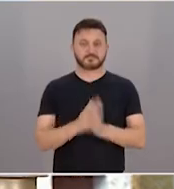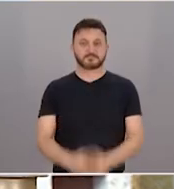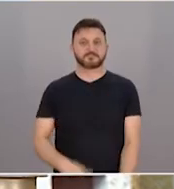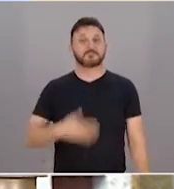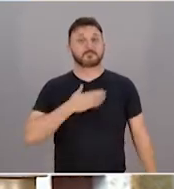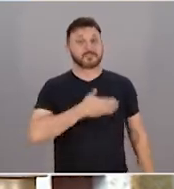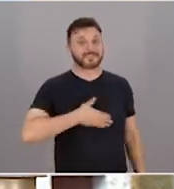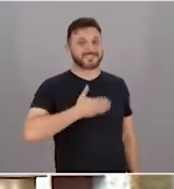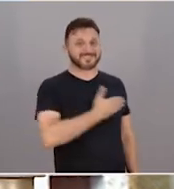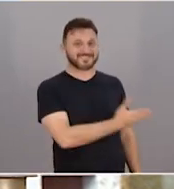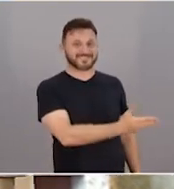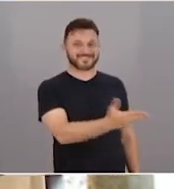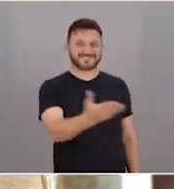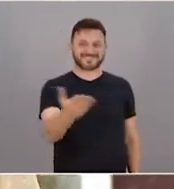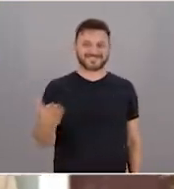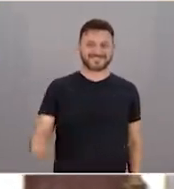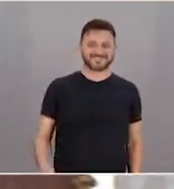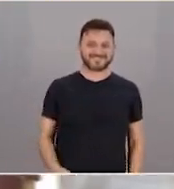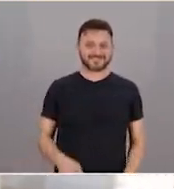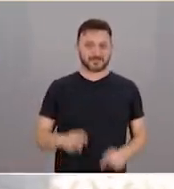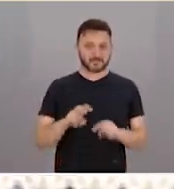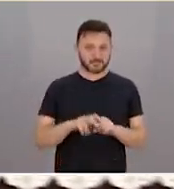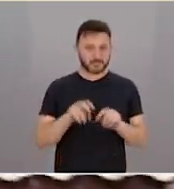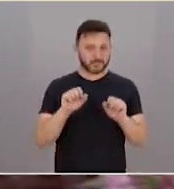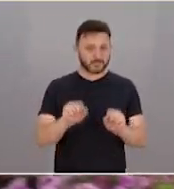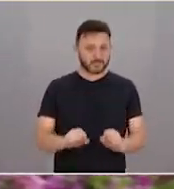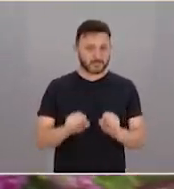Queridos filhos e filhas, queiram sentar. Hoje,